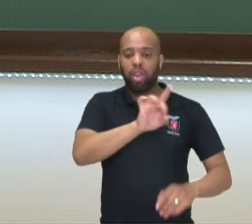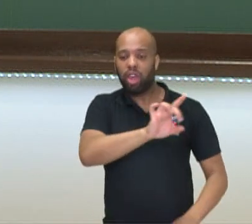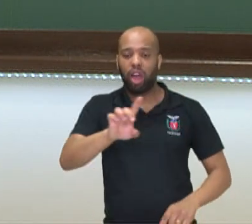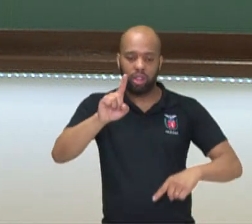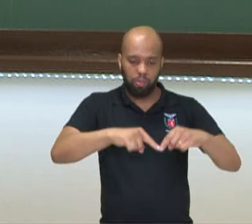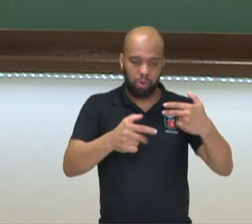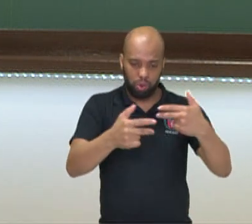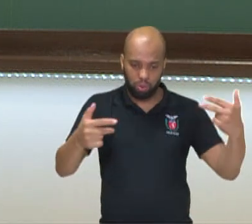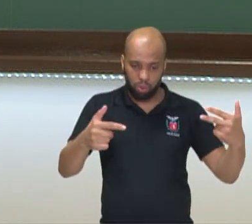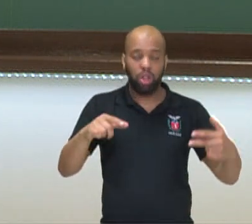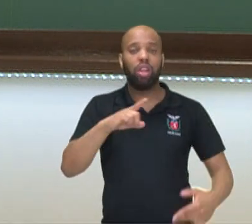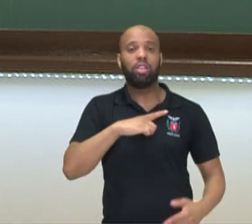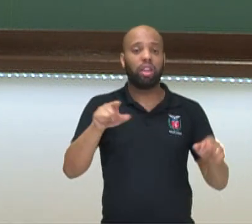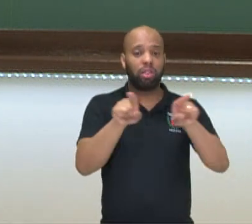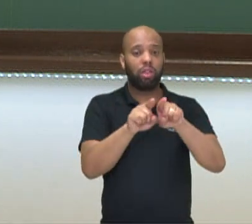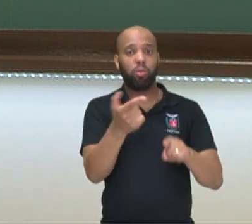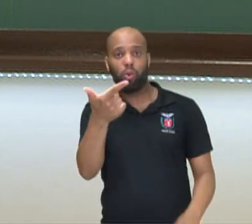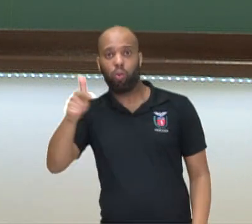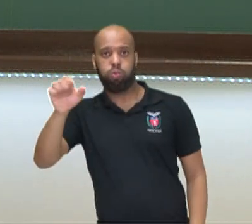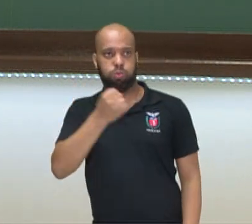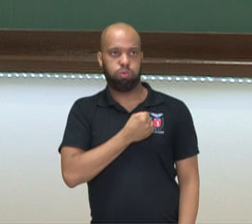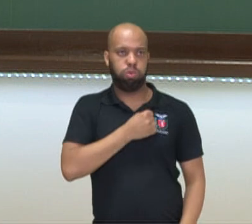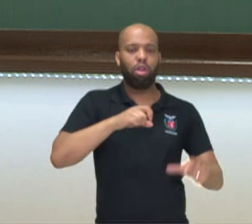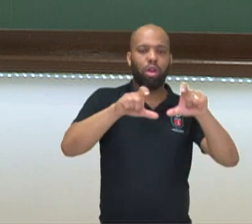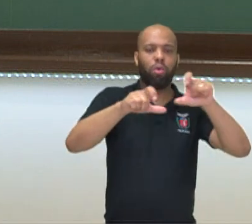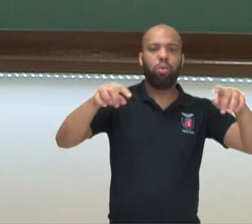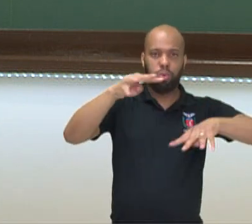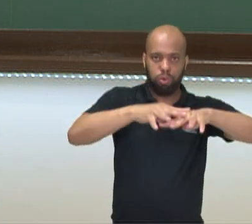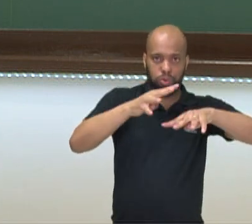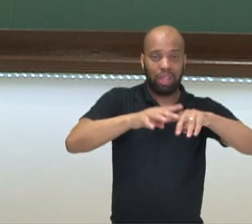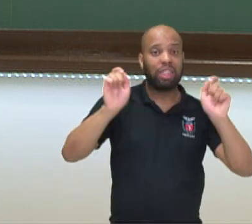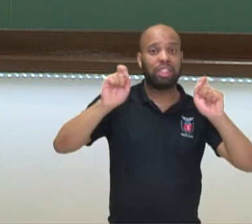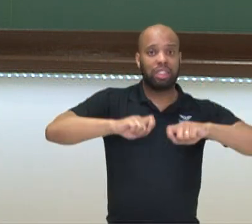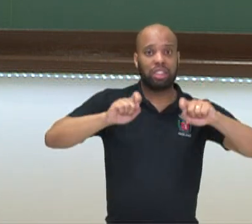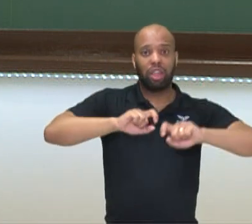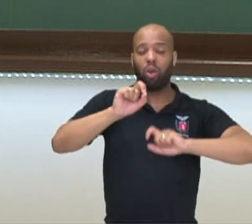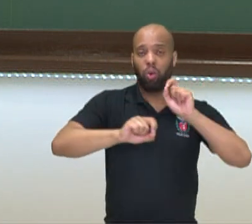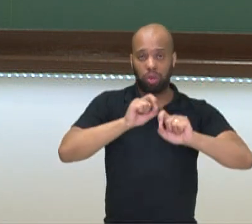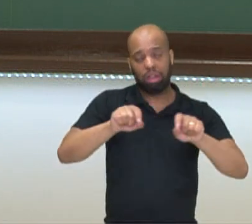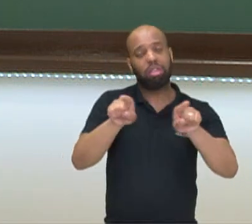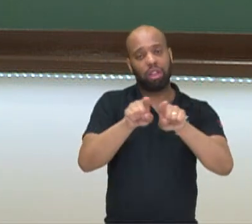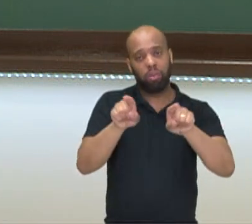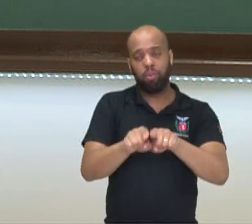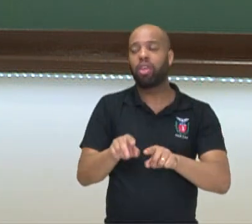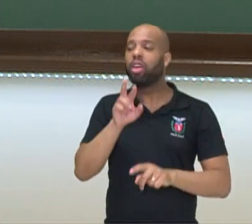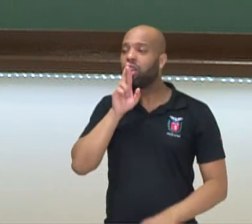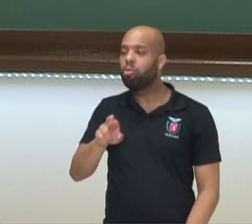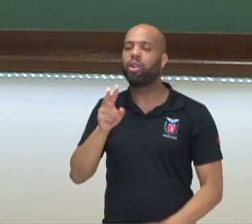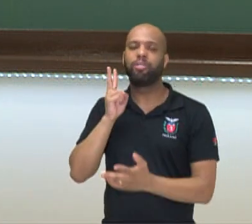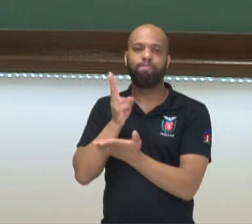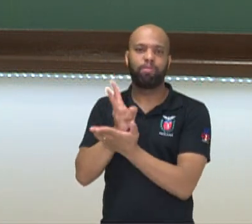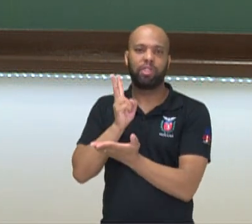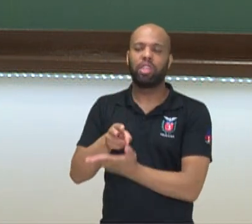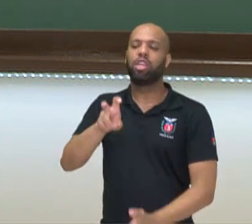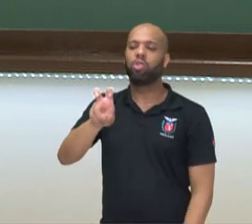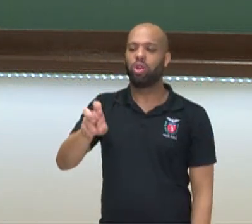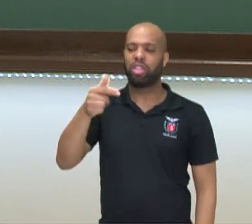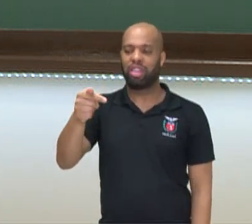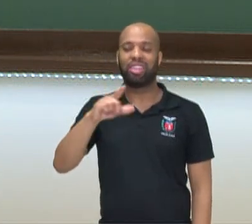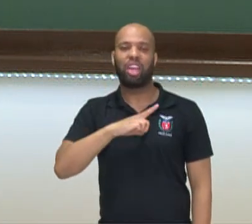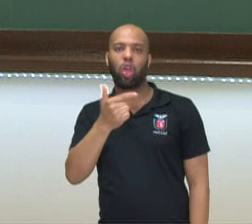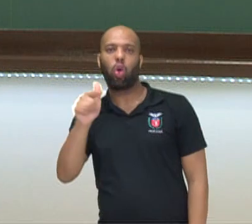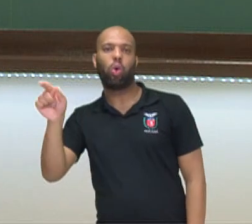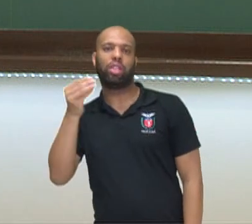outros valores que deixam essa expressão numérica, valendo, essa expressão algébrica, valendo 57. Então, existem outras possibilidades de